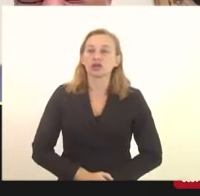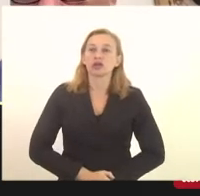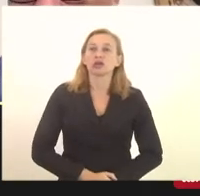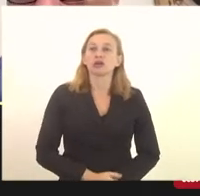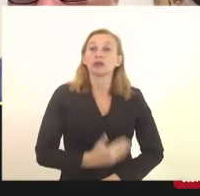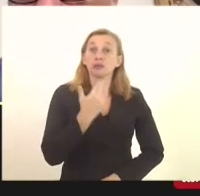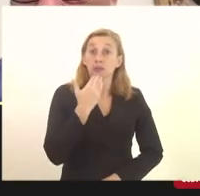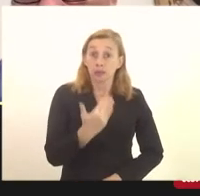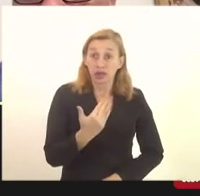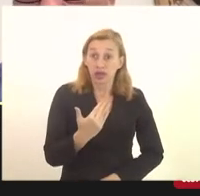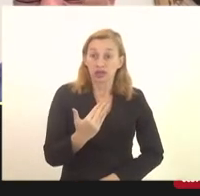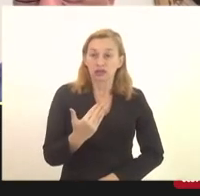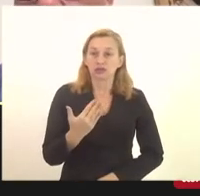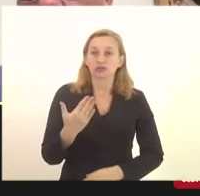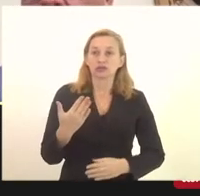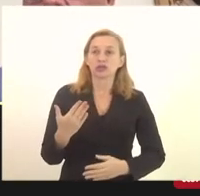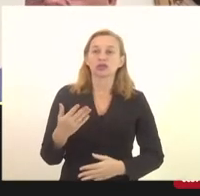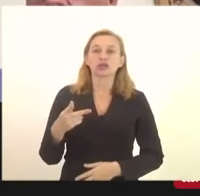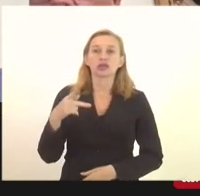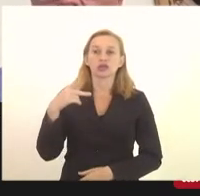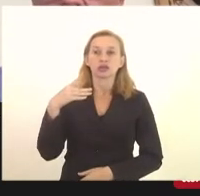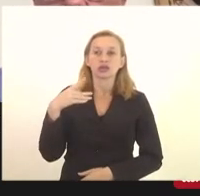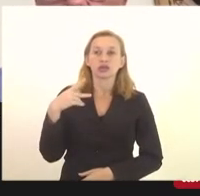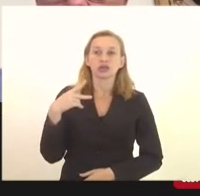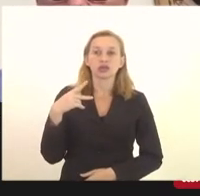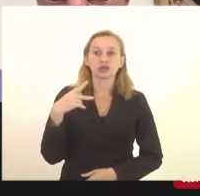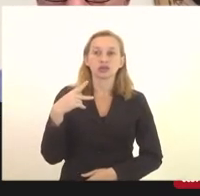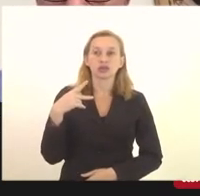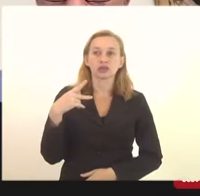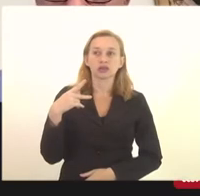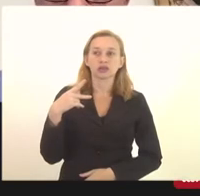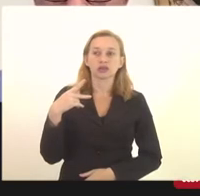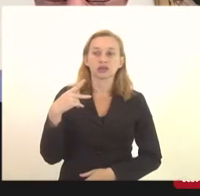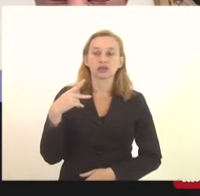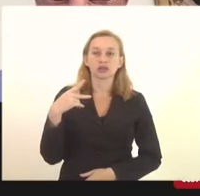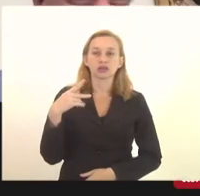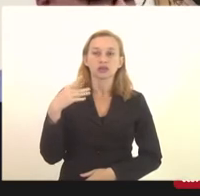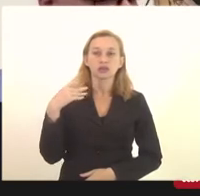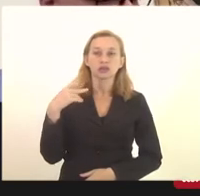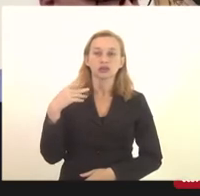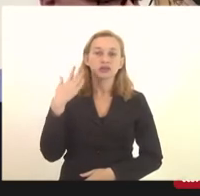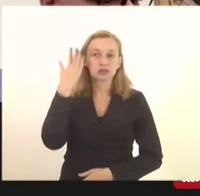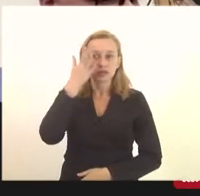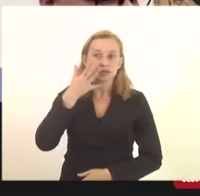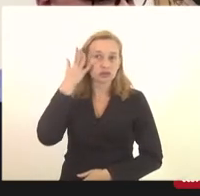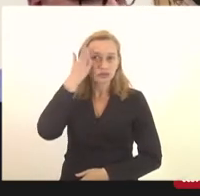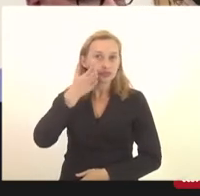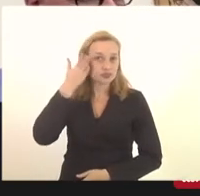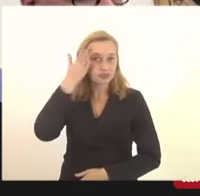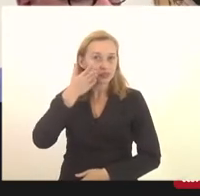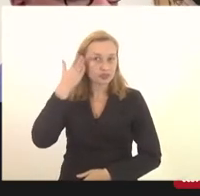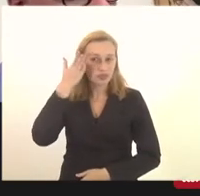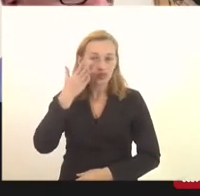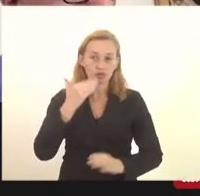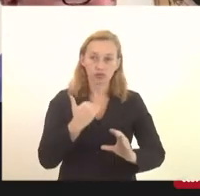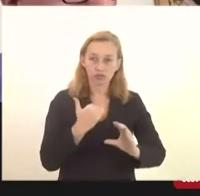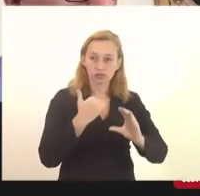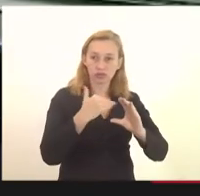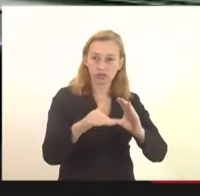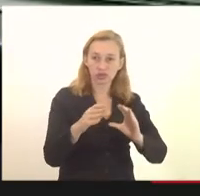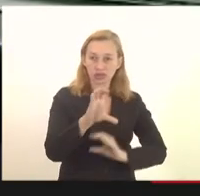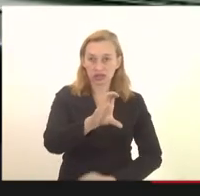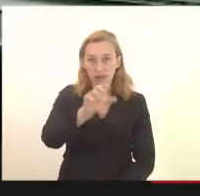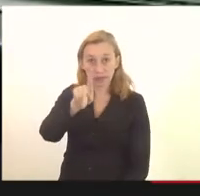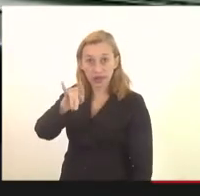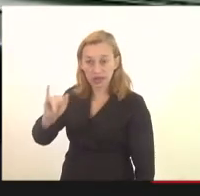Solicito aos palestrantes que as duas preleções fiquem à disposição da CPI para ser encaminhada